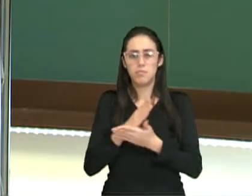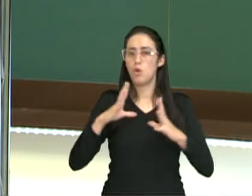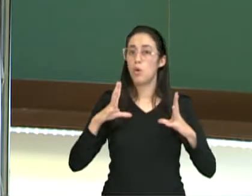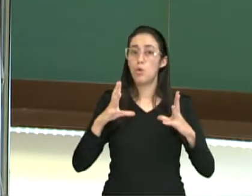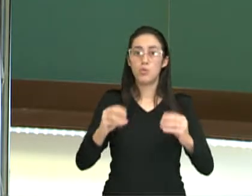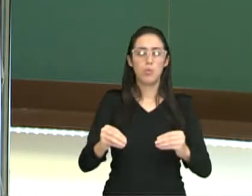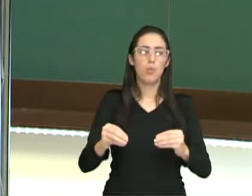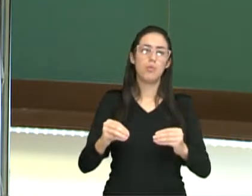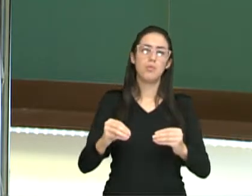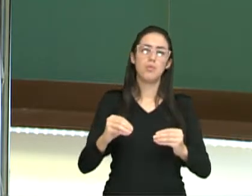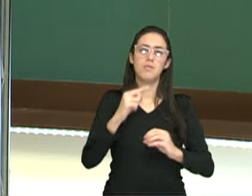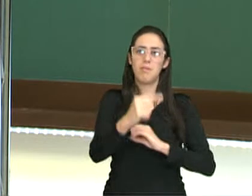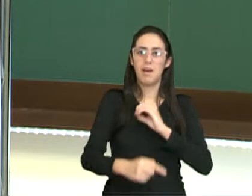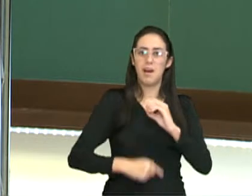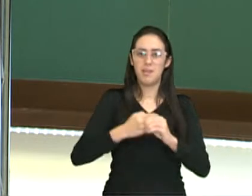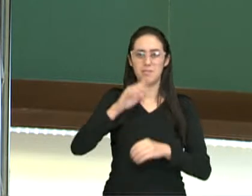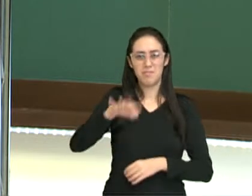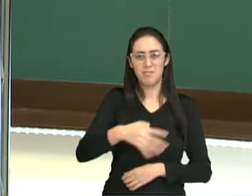periódica.